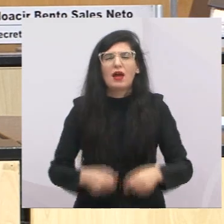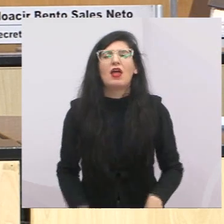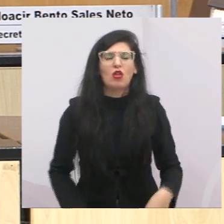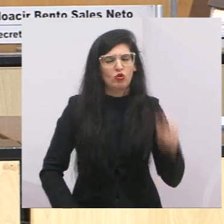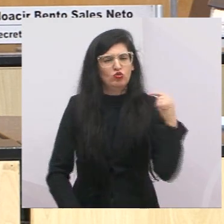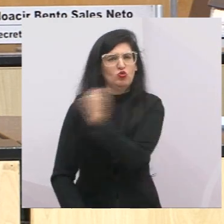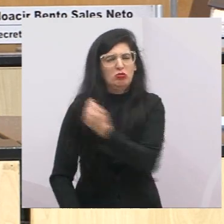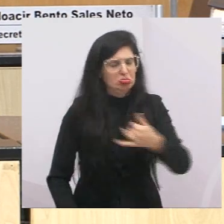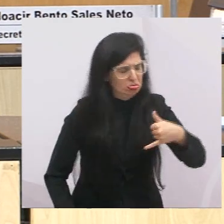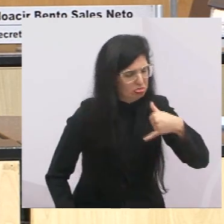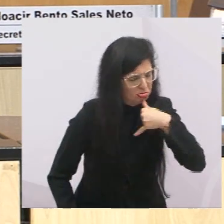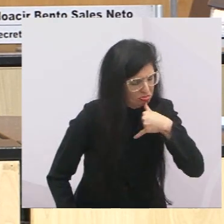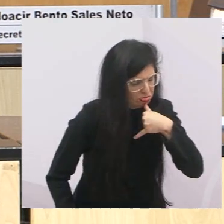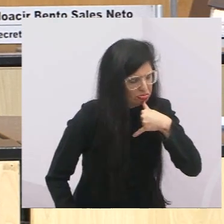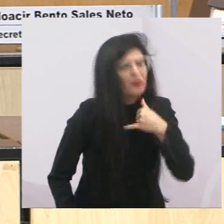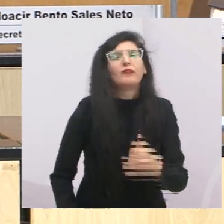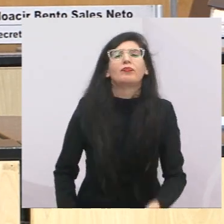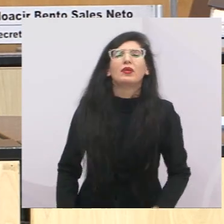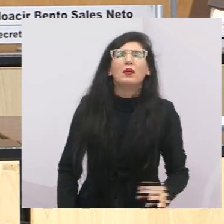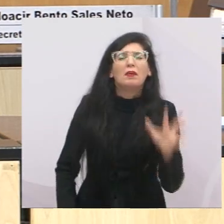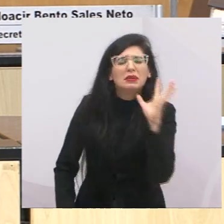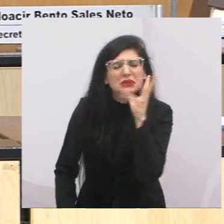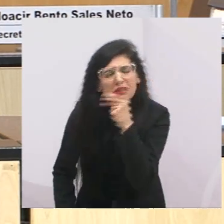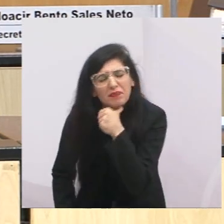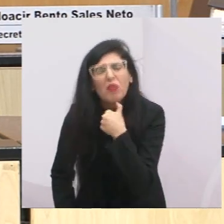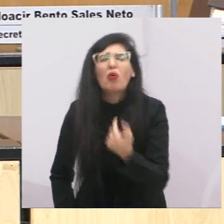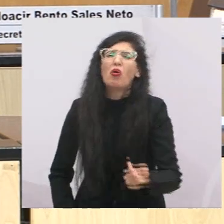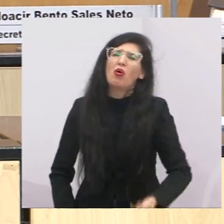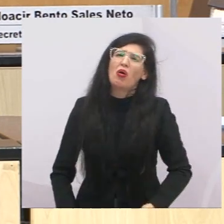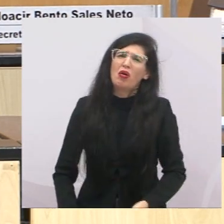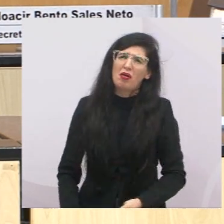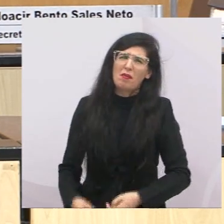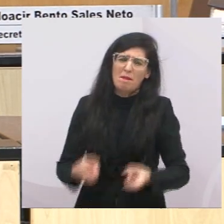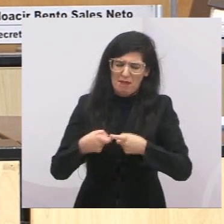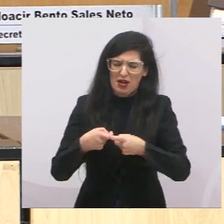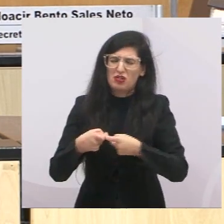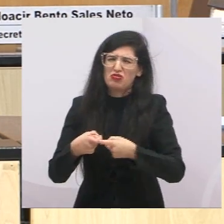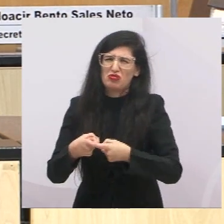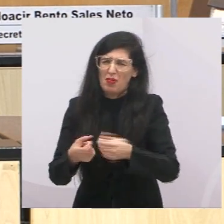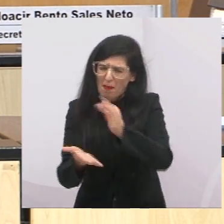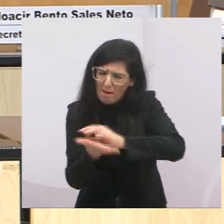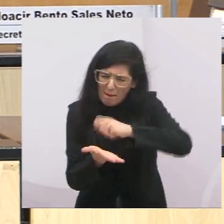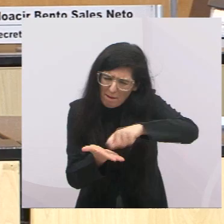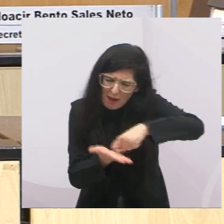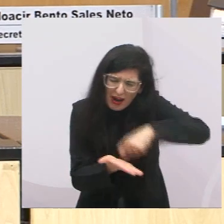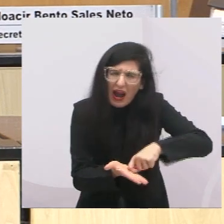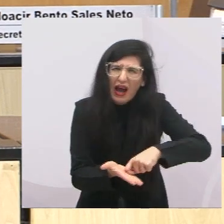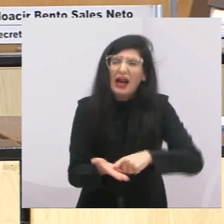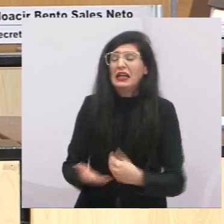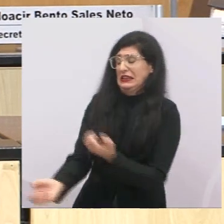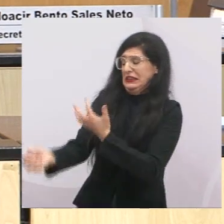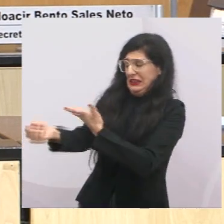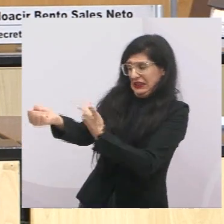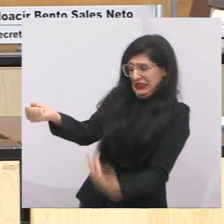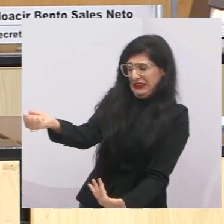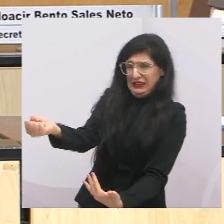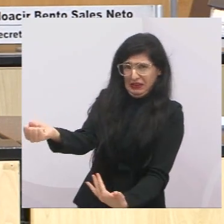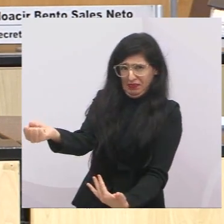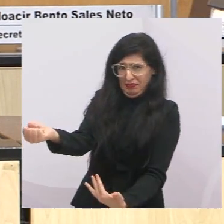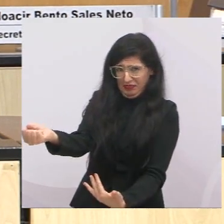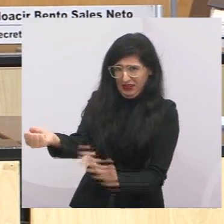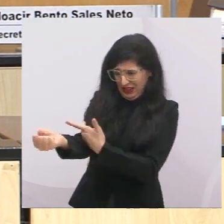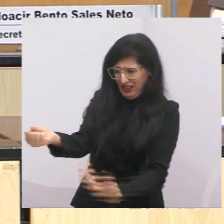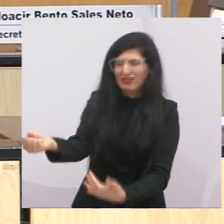quando precisa de um médico, é uma demora. Isso quando você consegue marcar. Exame de sangue você não consegue marcar mais. Você liga lá e eles falam que